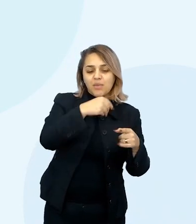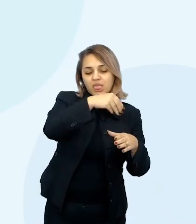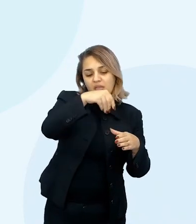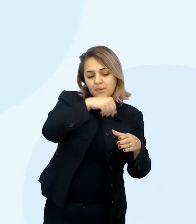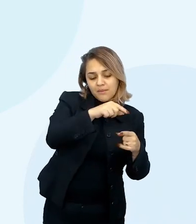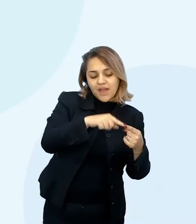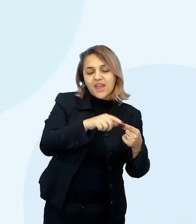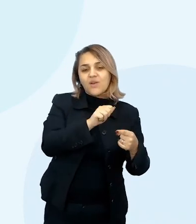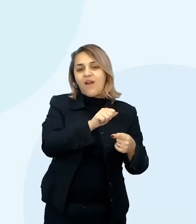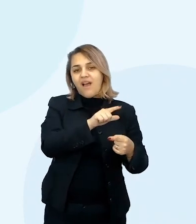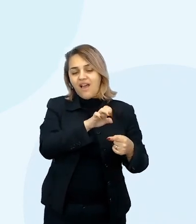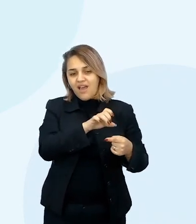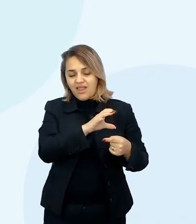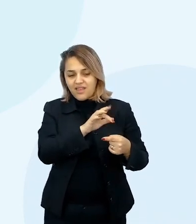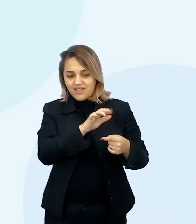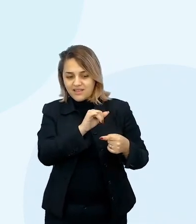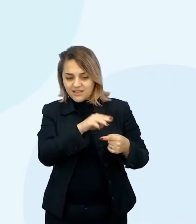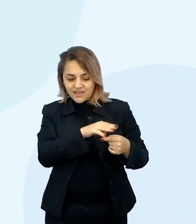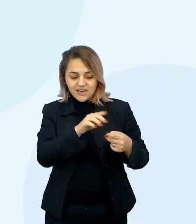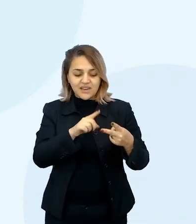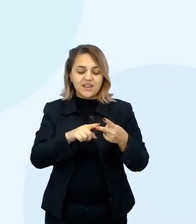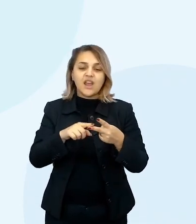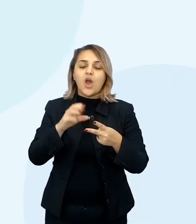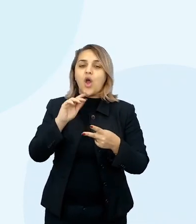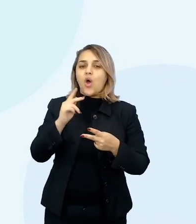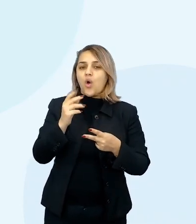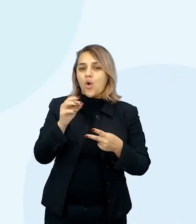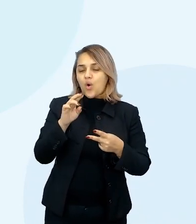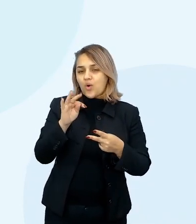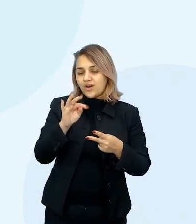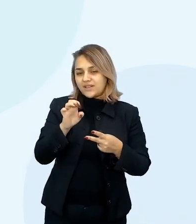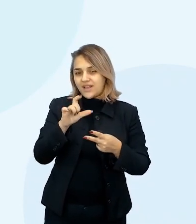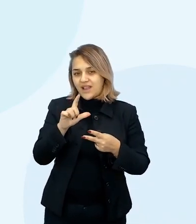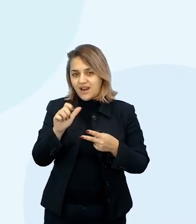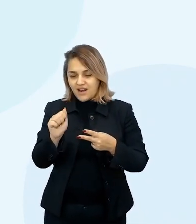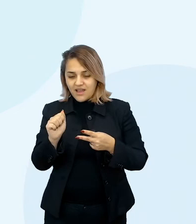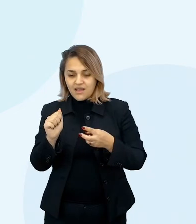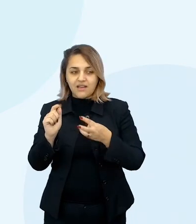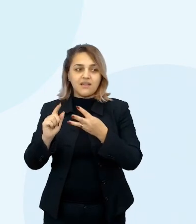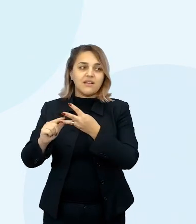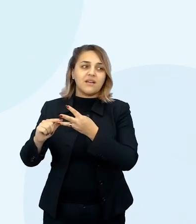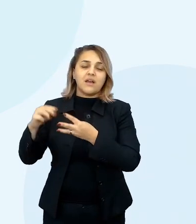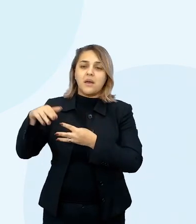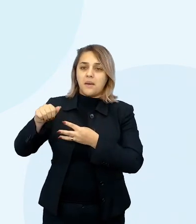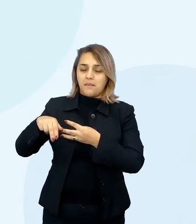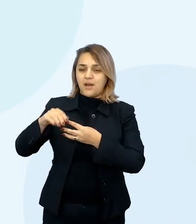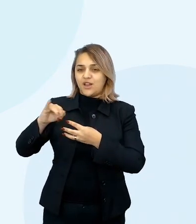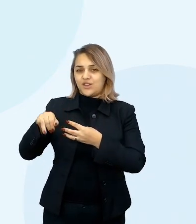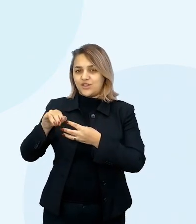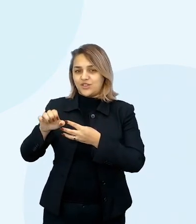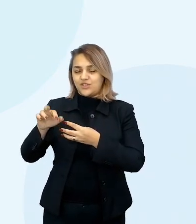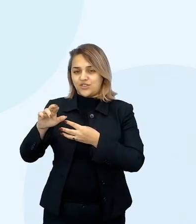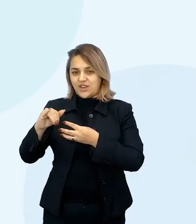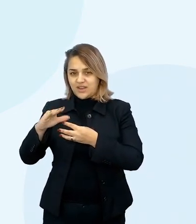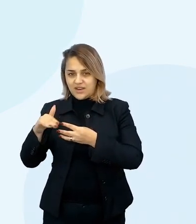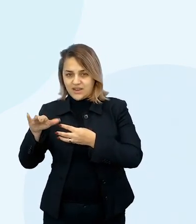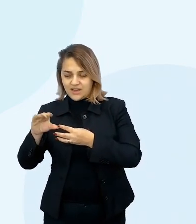hortelã, manjericão, né? Tem gente que planta assim tomatinhos, ok?